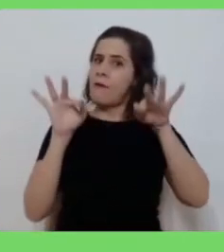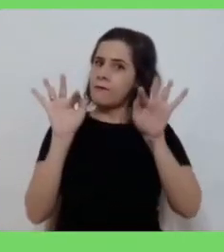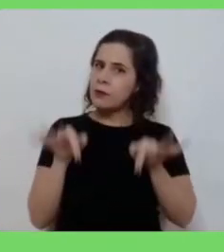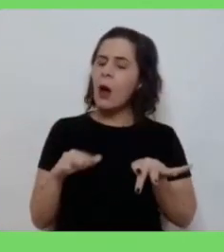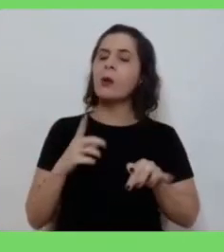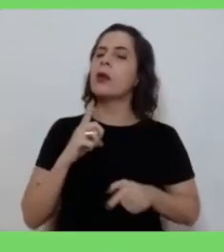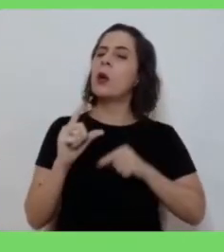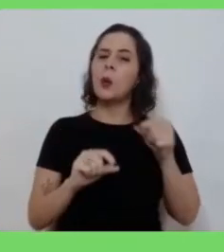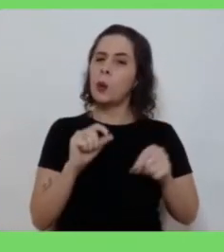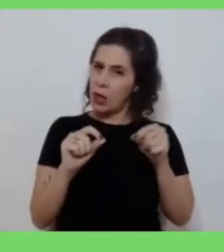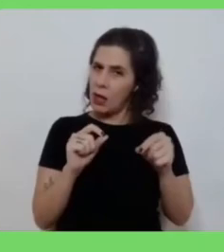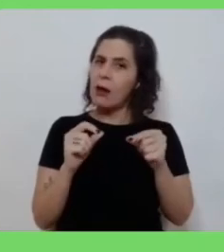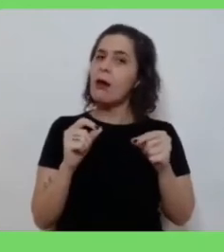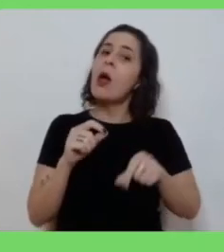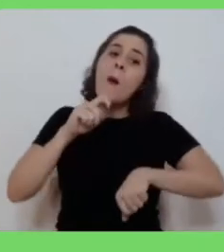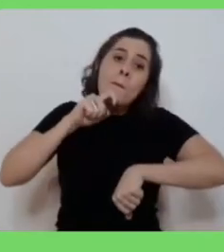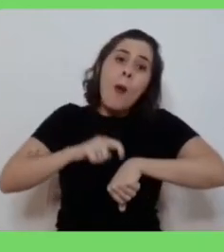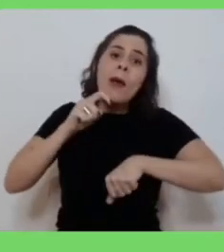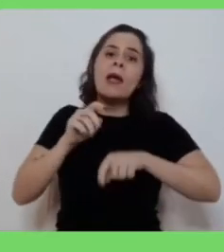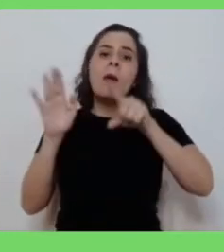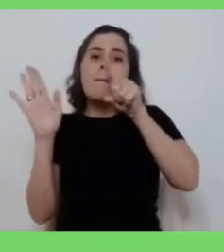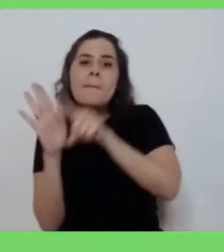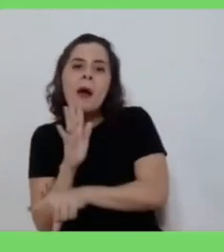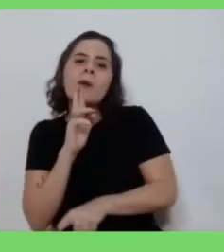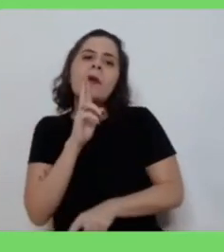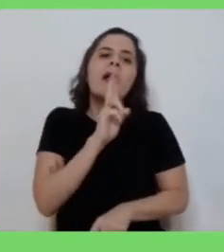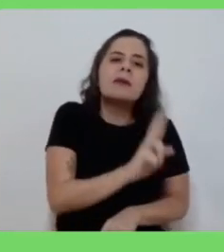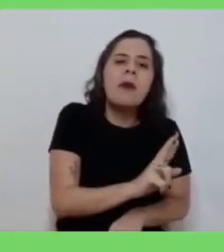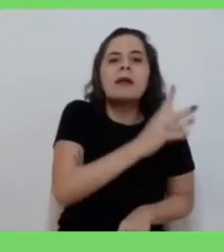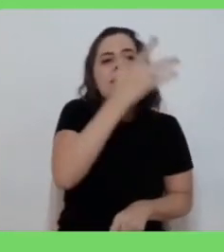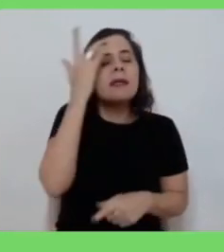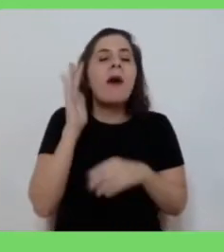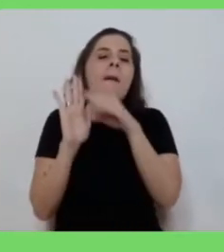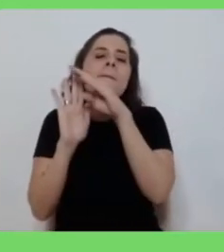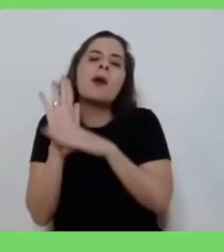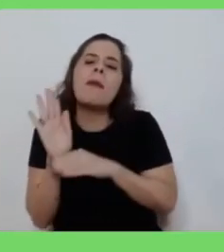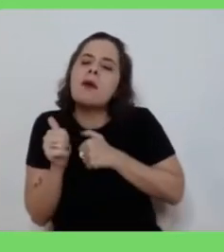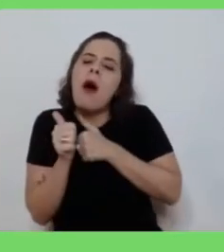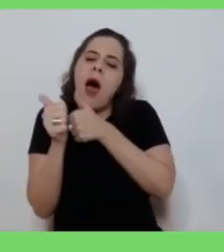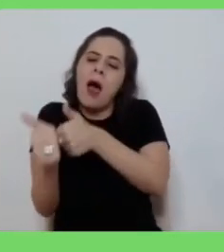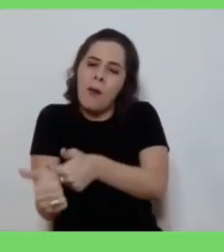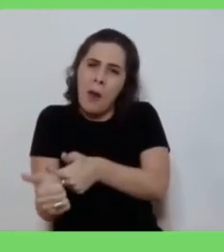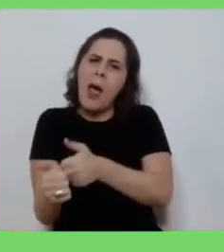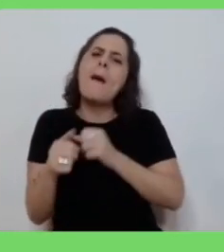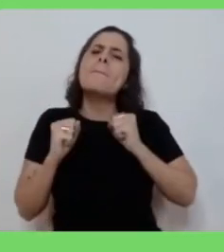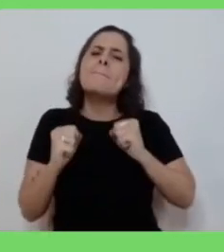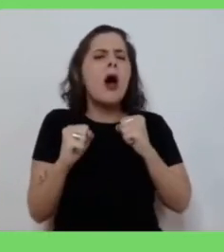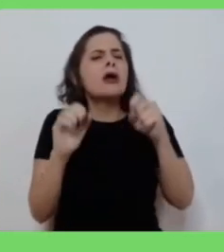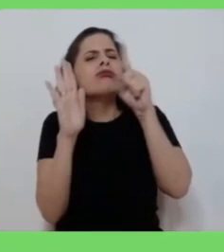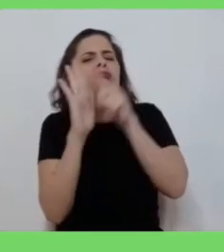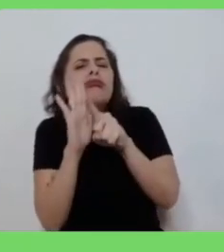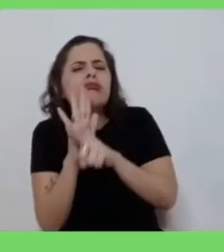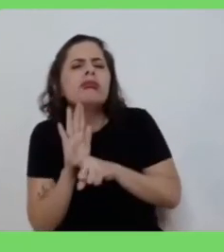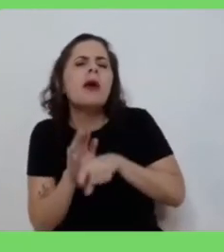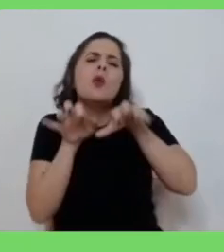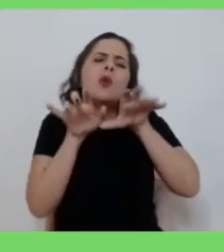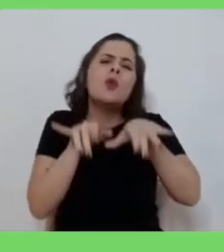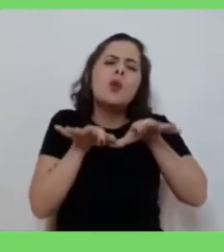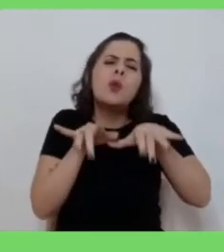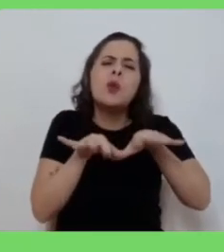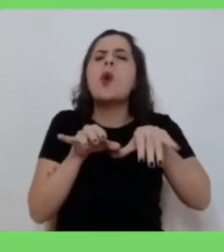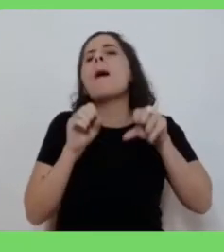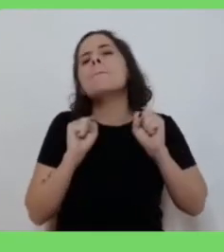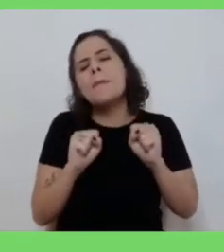final a gente vai abrir um espaço para perguntas de quem tiver acompanhando da programação então Podem enviar suas perguntas pelo chat que a gente vai